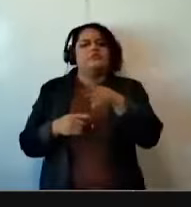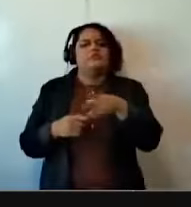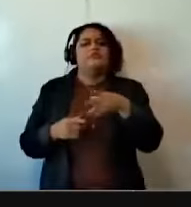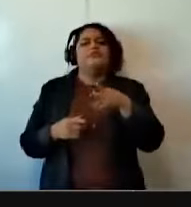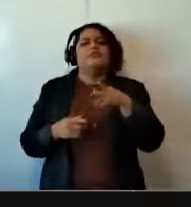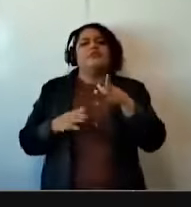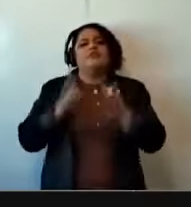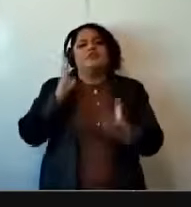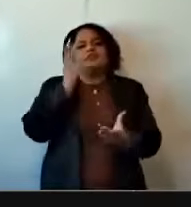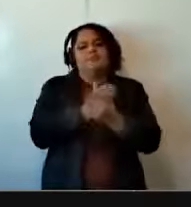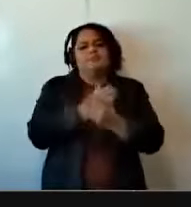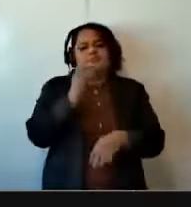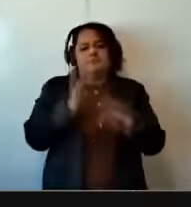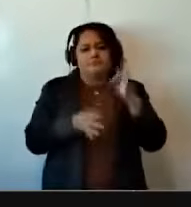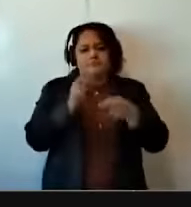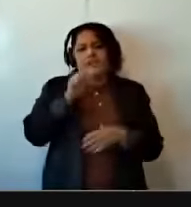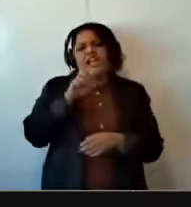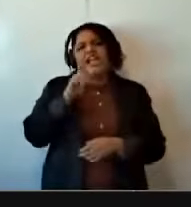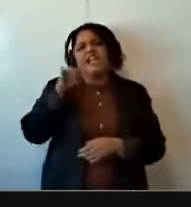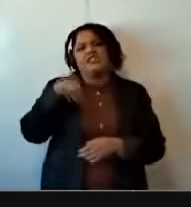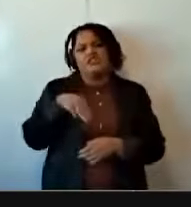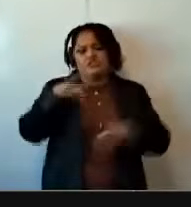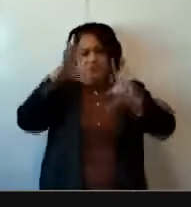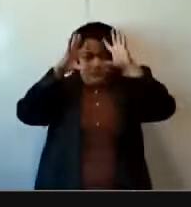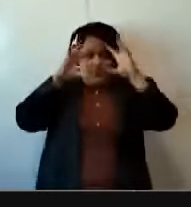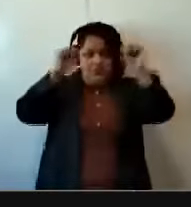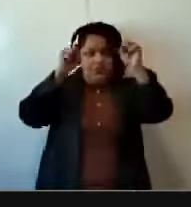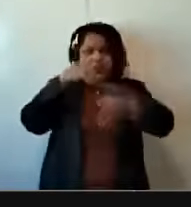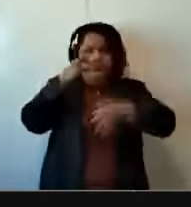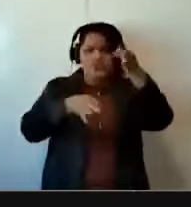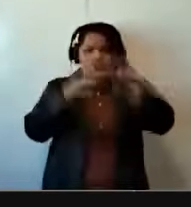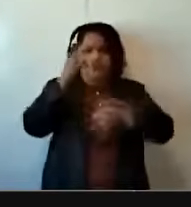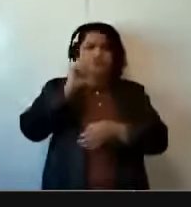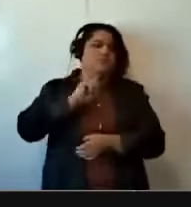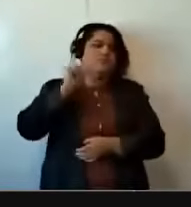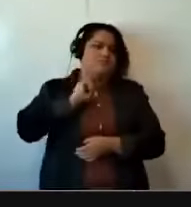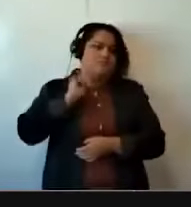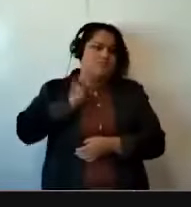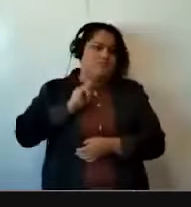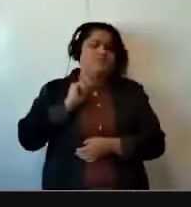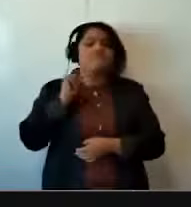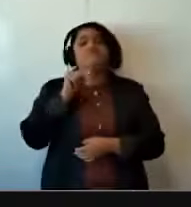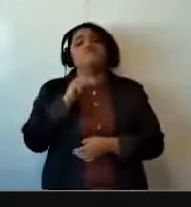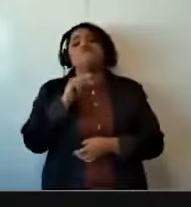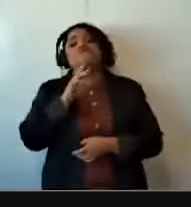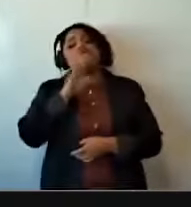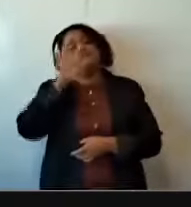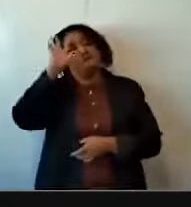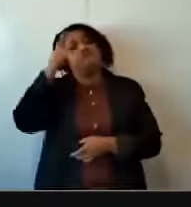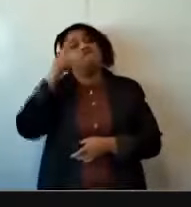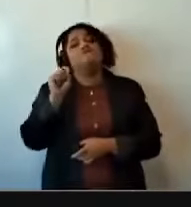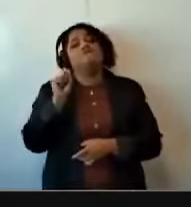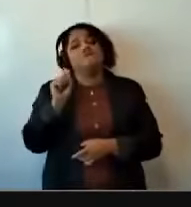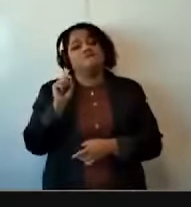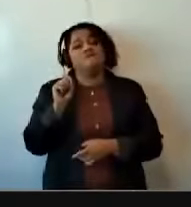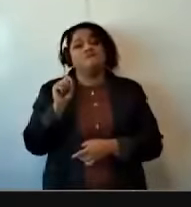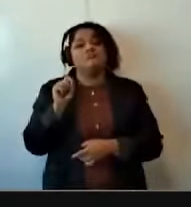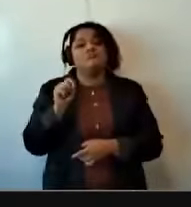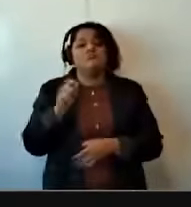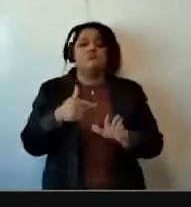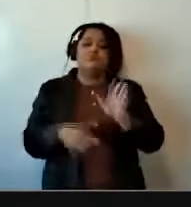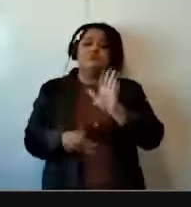uma ADIM no Tribunal de Justiça de Minas Gerais. E o que o Tribunal de Justiça de Minas Gerais resolveu? Que a lei